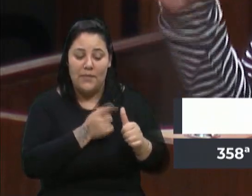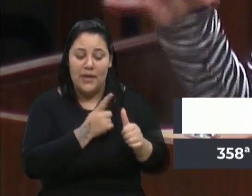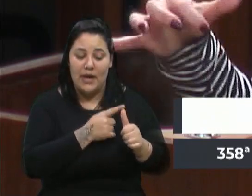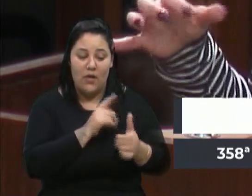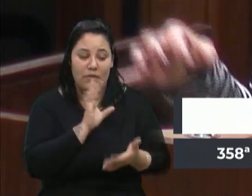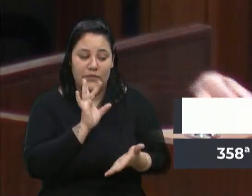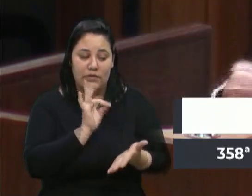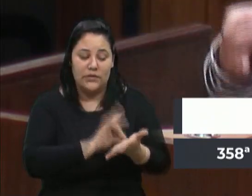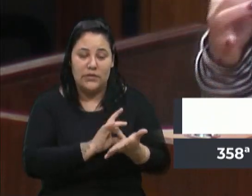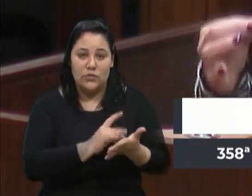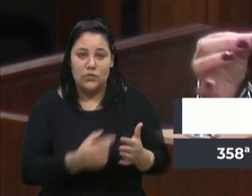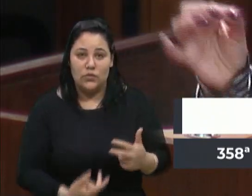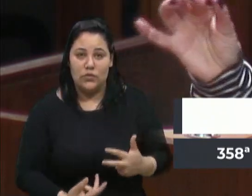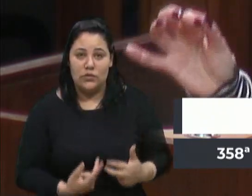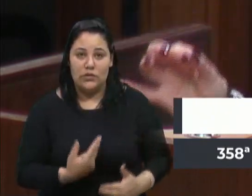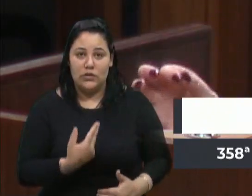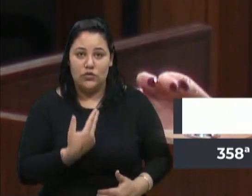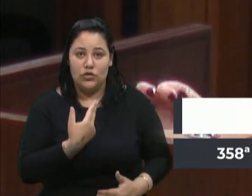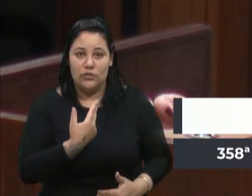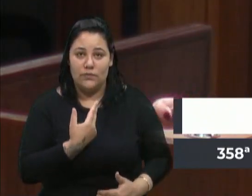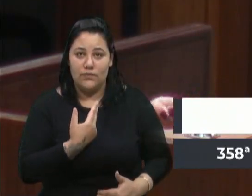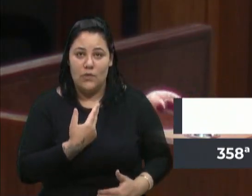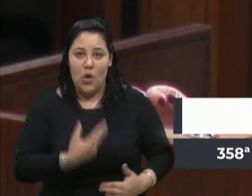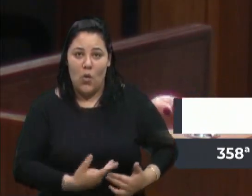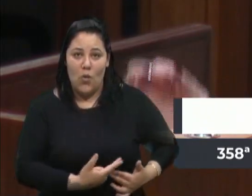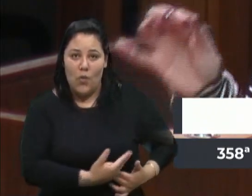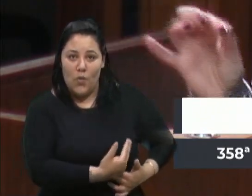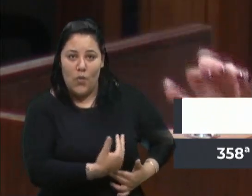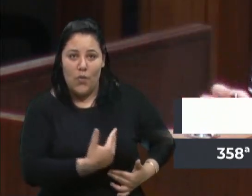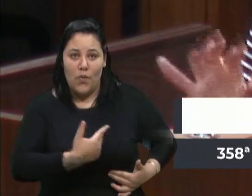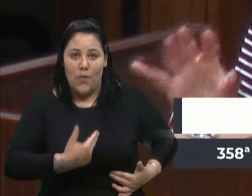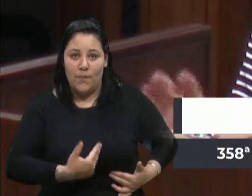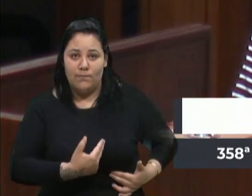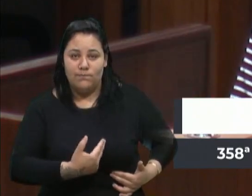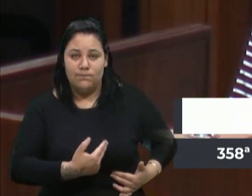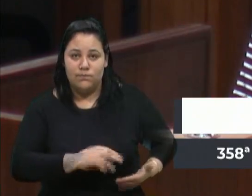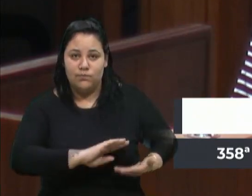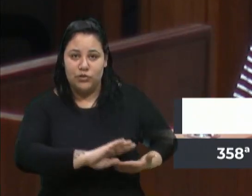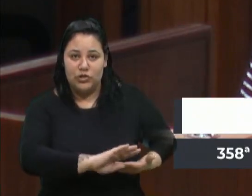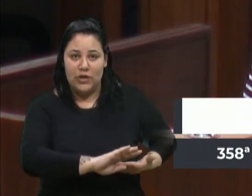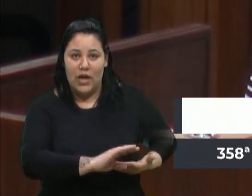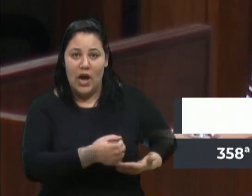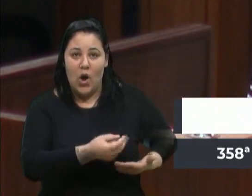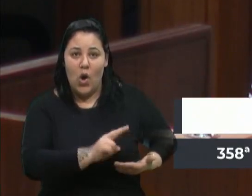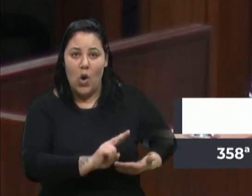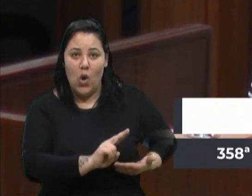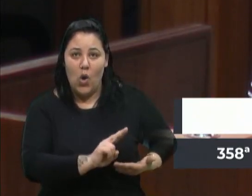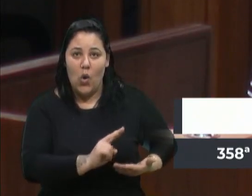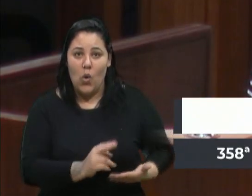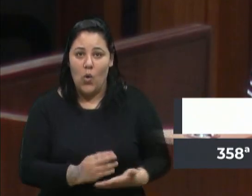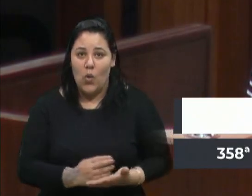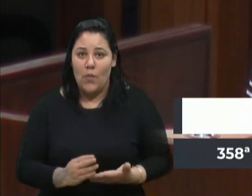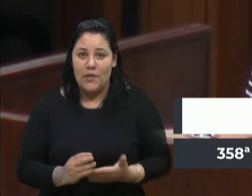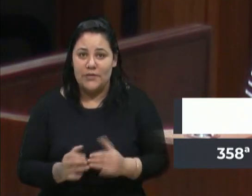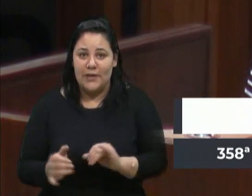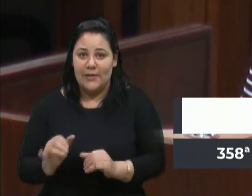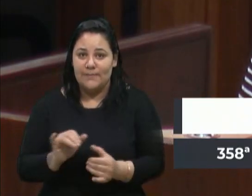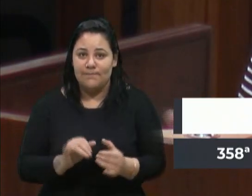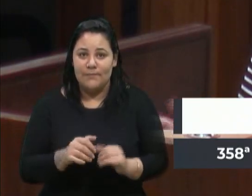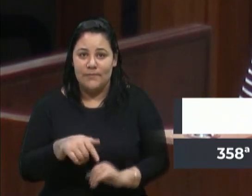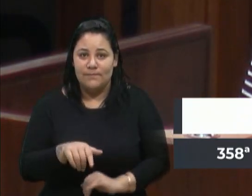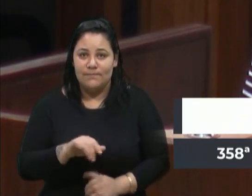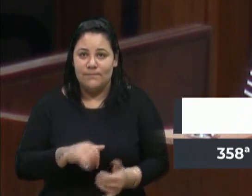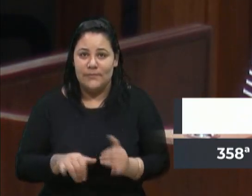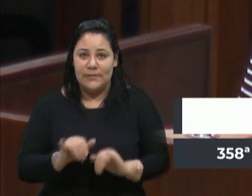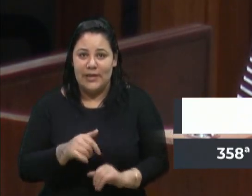realização cirúrgica, a primeira cirurgia, se for necessário, ou o início da radioterapia ou da terapia, ou